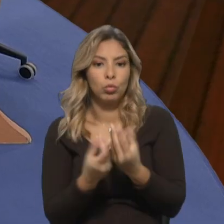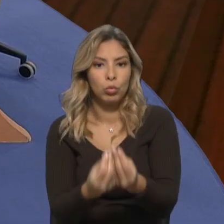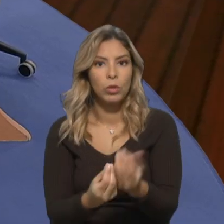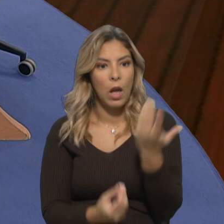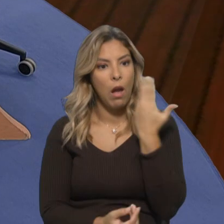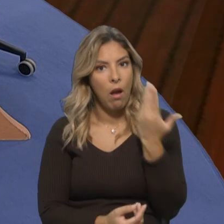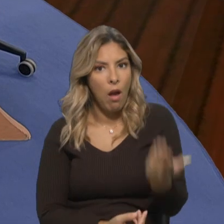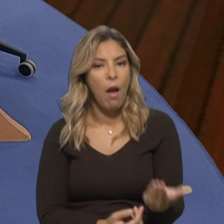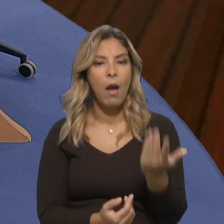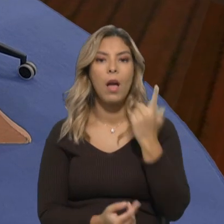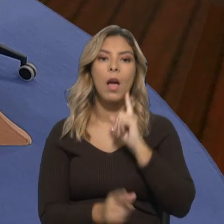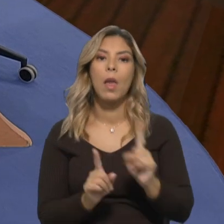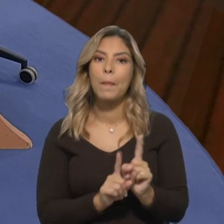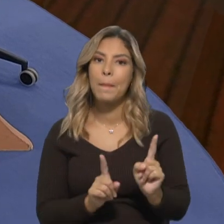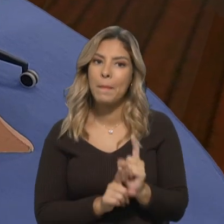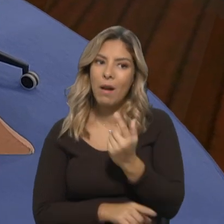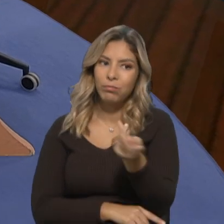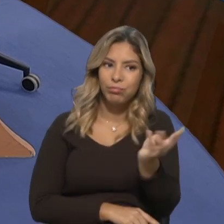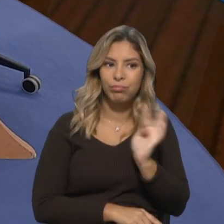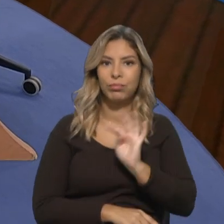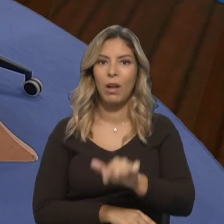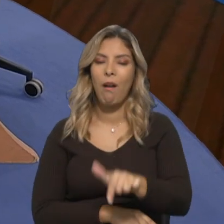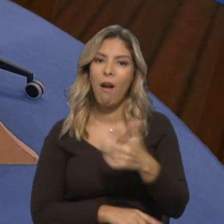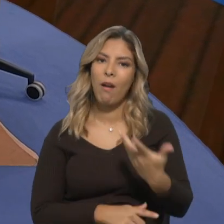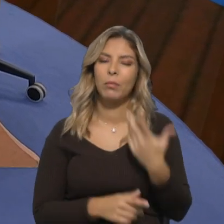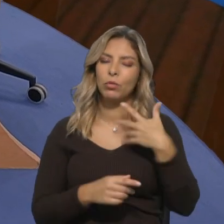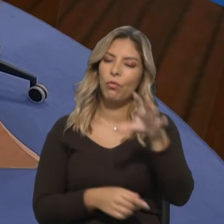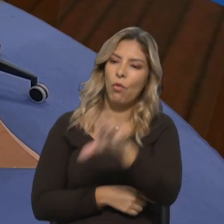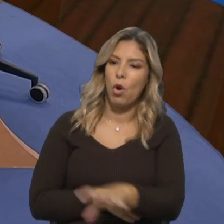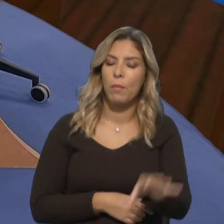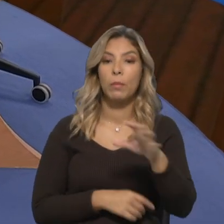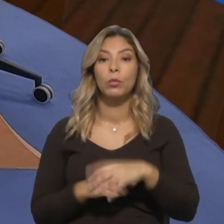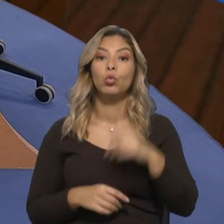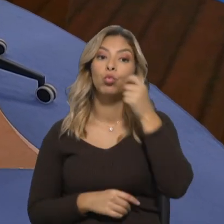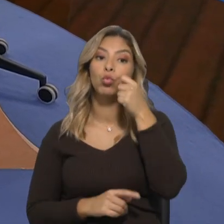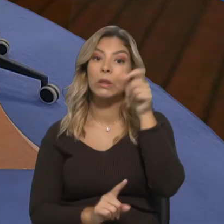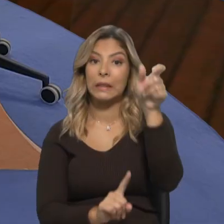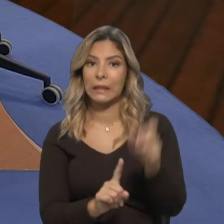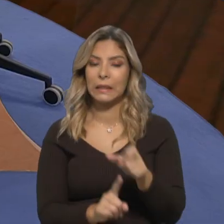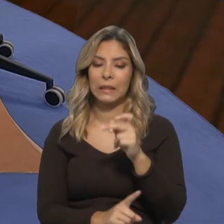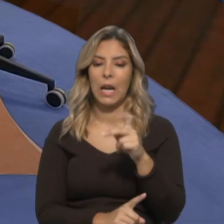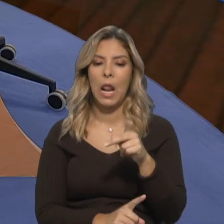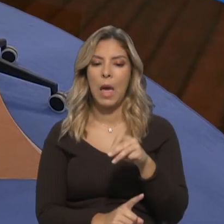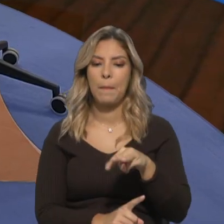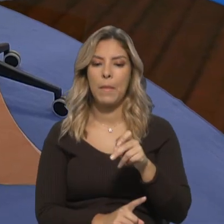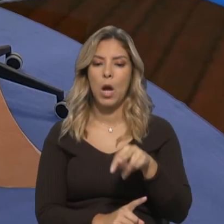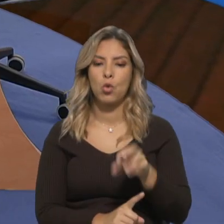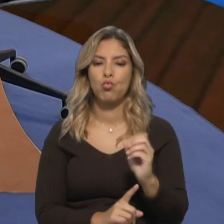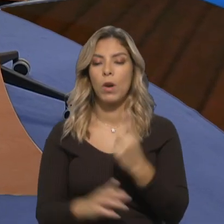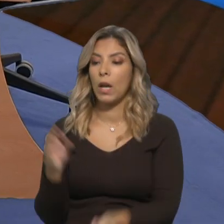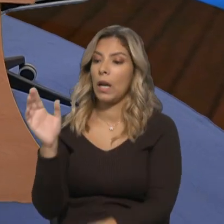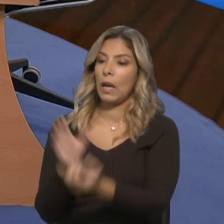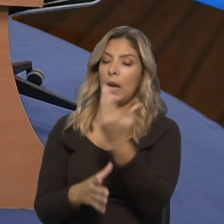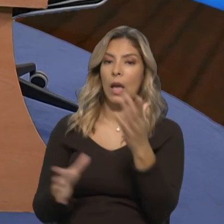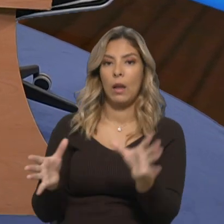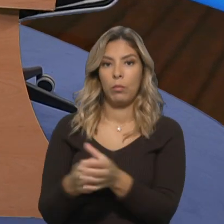um excelente trabalho, mas o carisma é diferente. E então, em 1910, o Alamano decide então fundar o Instituto das Missionárias da Consolata.